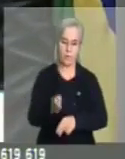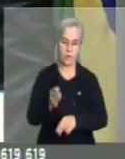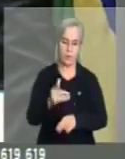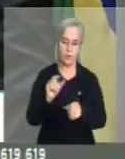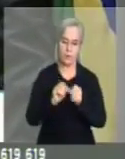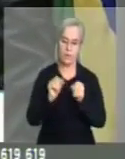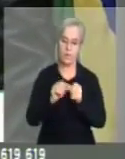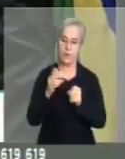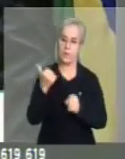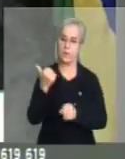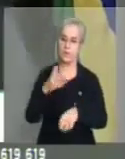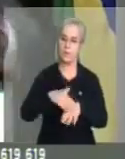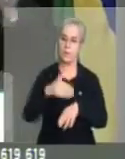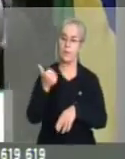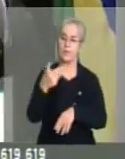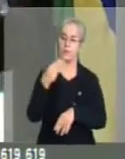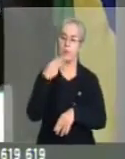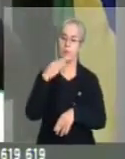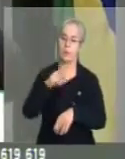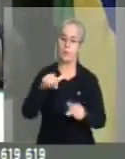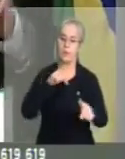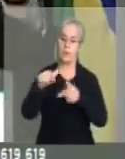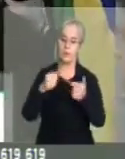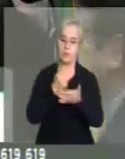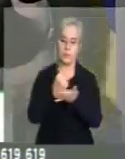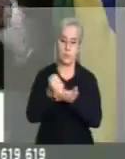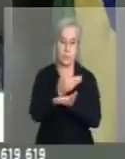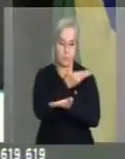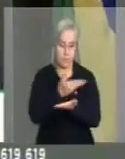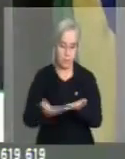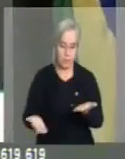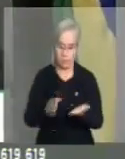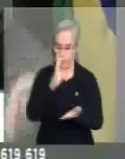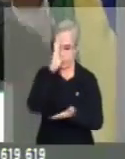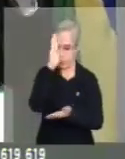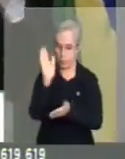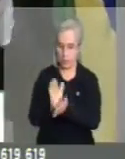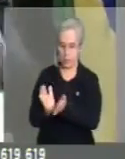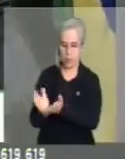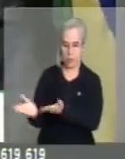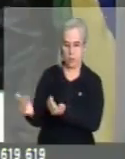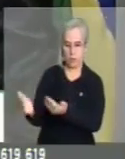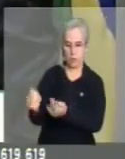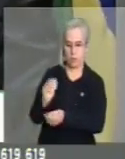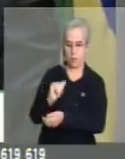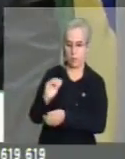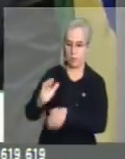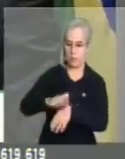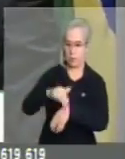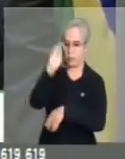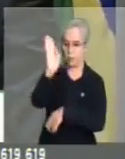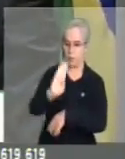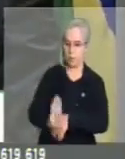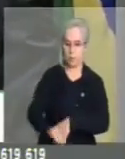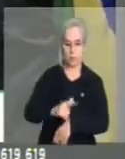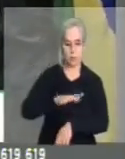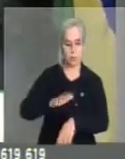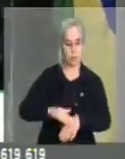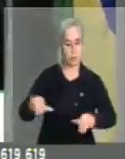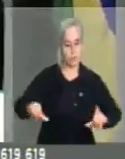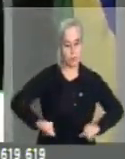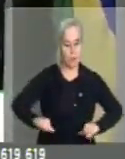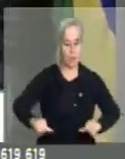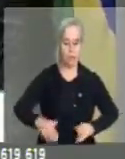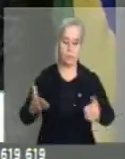de brasileiros no desemprego, principalmente os adolescentes. Os adolescentes do Brasil são os que mais sofrem